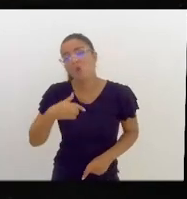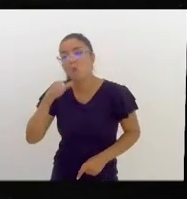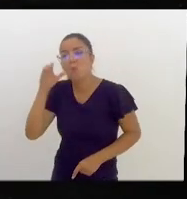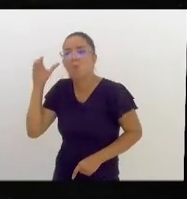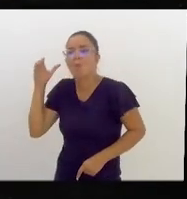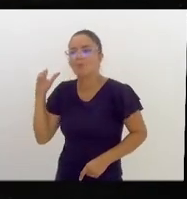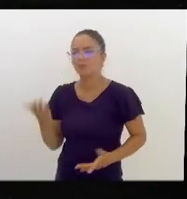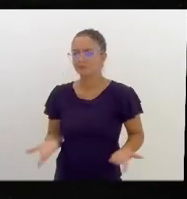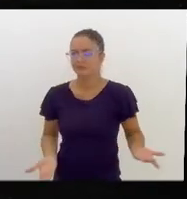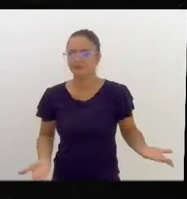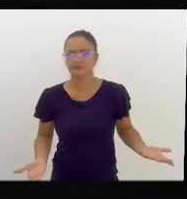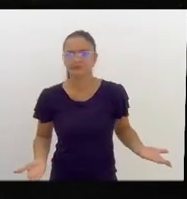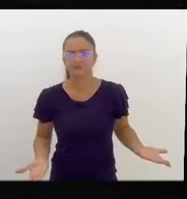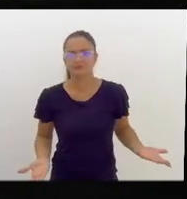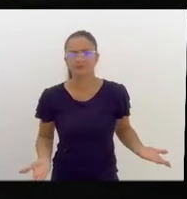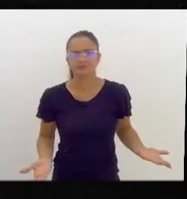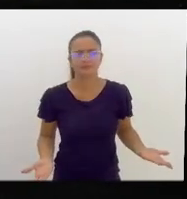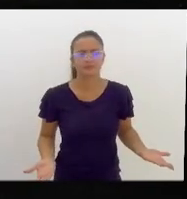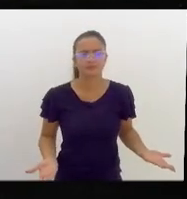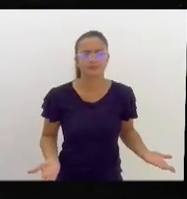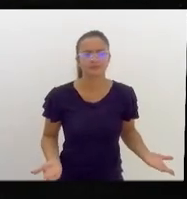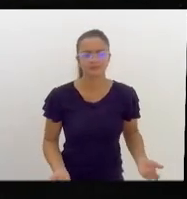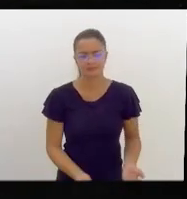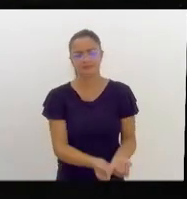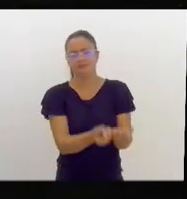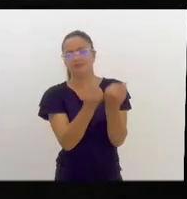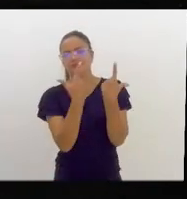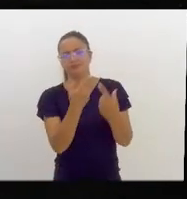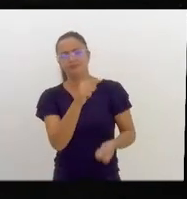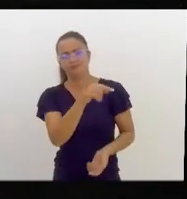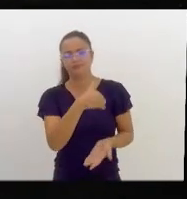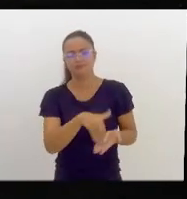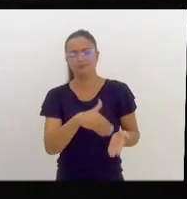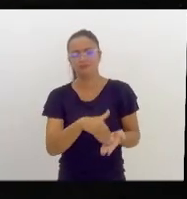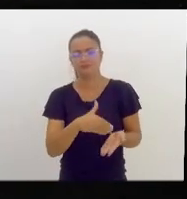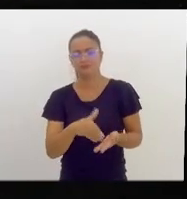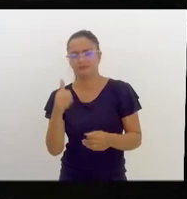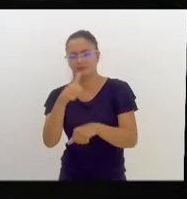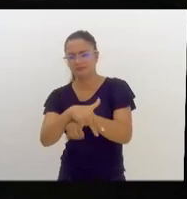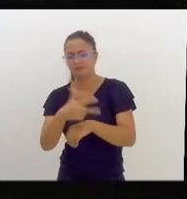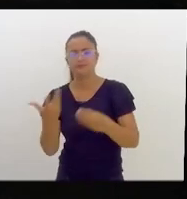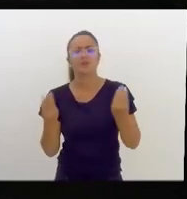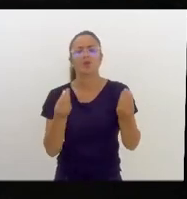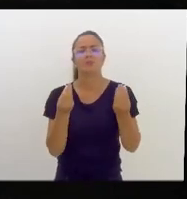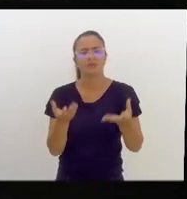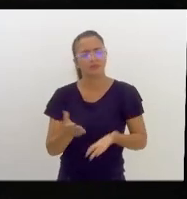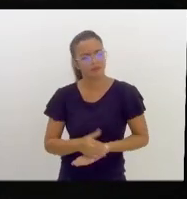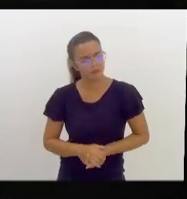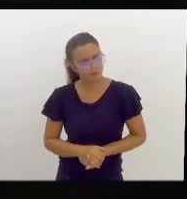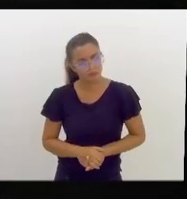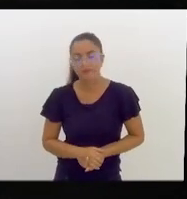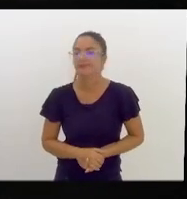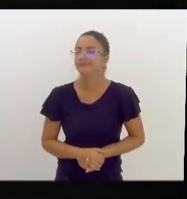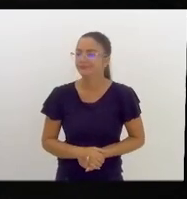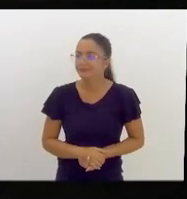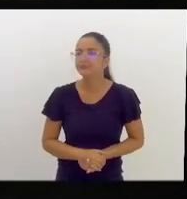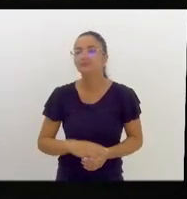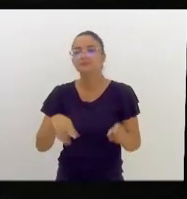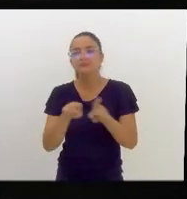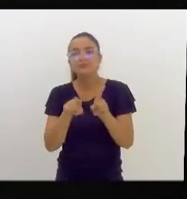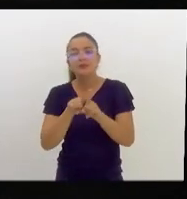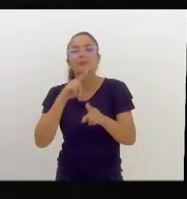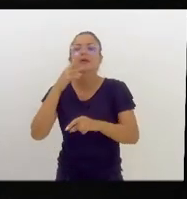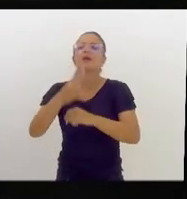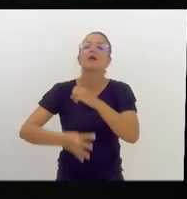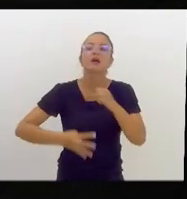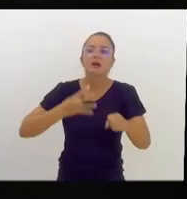secretário deveria ser a mesma suspeição dele ser indicado para o cargo. E quero lembrar que, ao longo desses